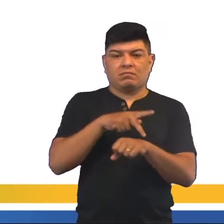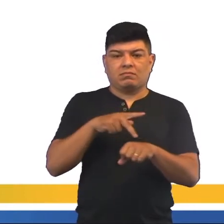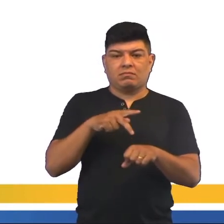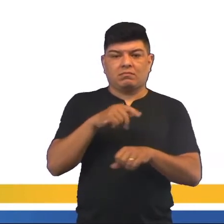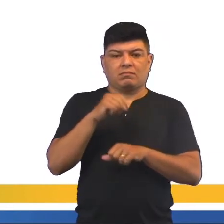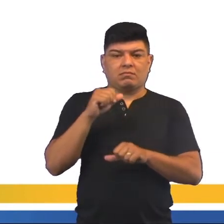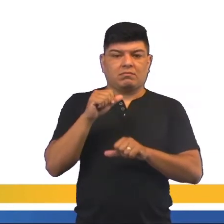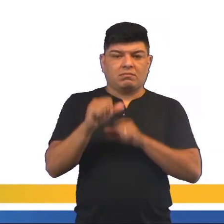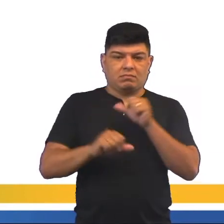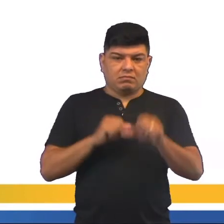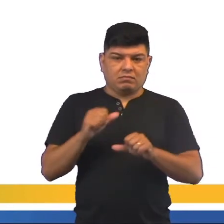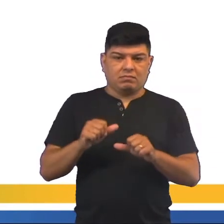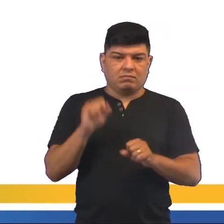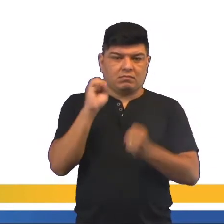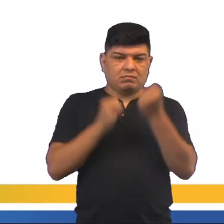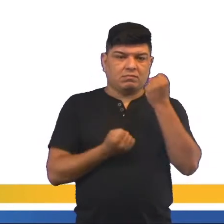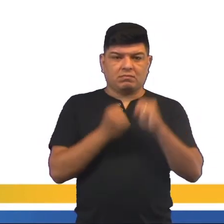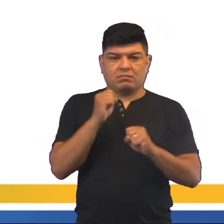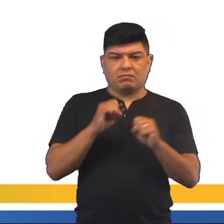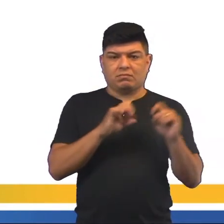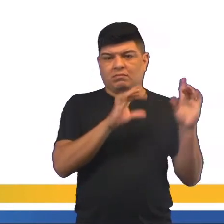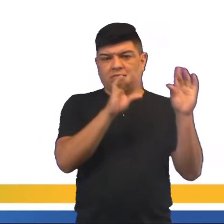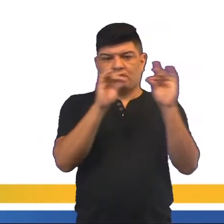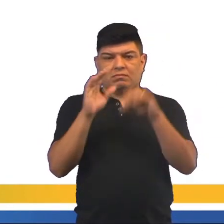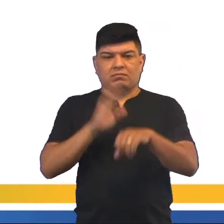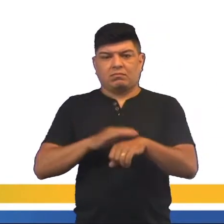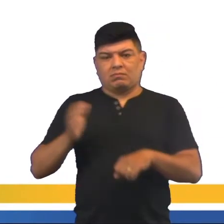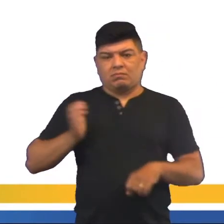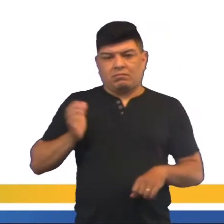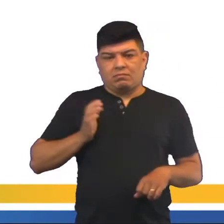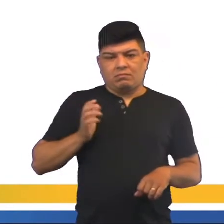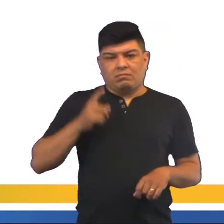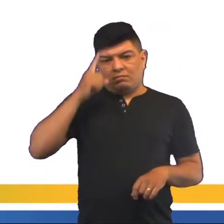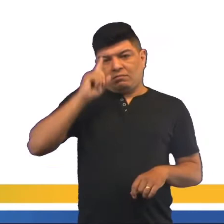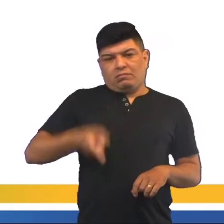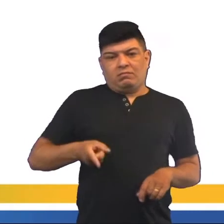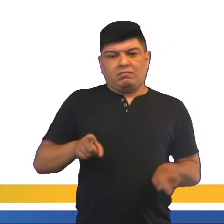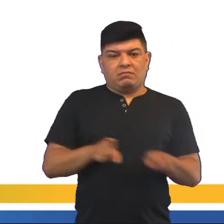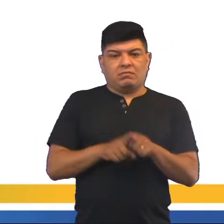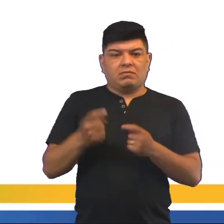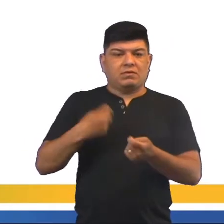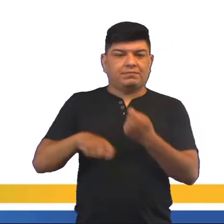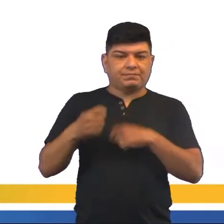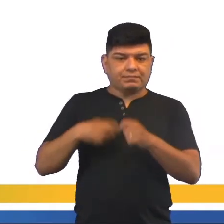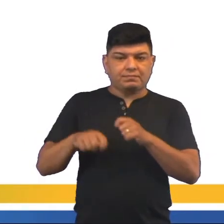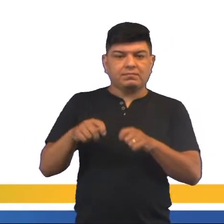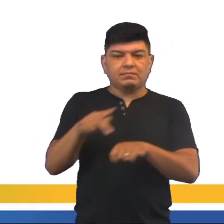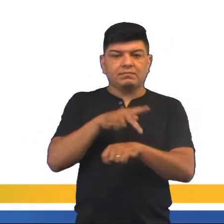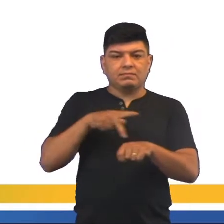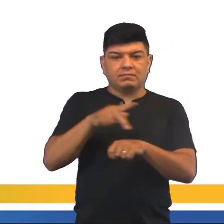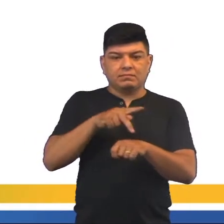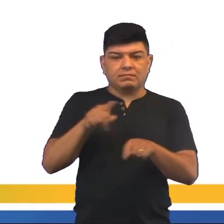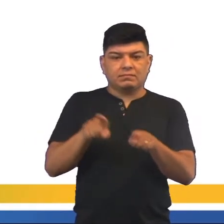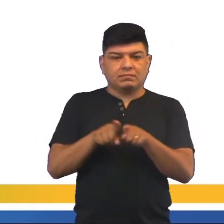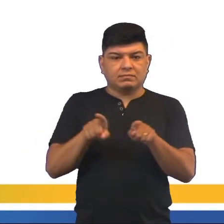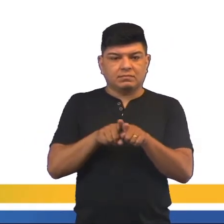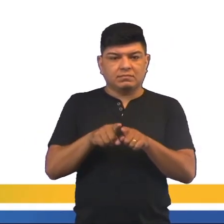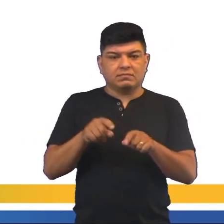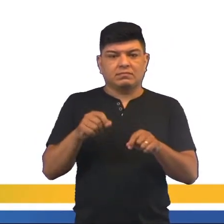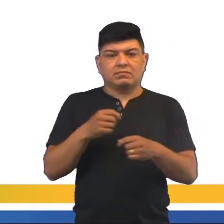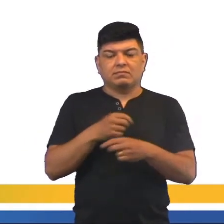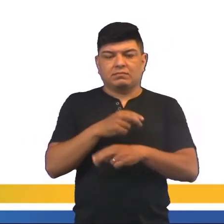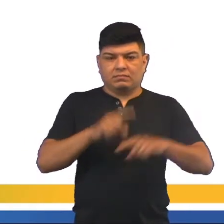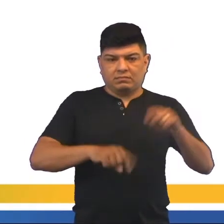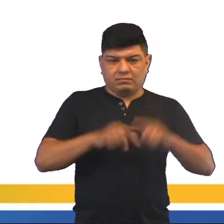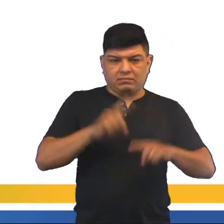dos padrões de consumo. Muitos países passaram a se industrializar, especialmente os mais ricos, dominando, então,